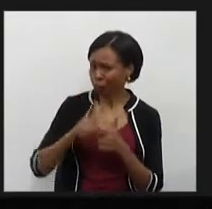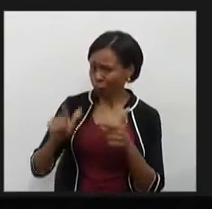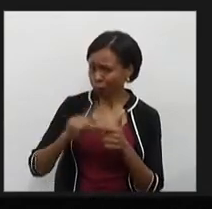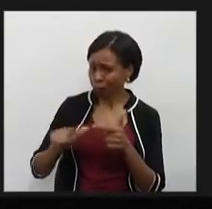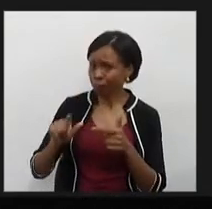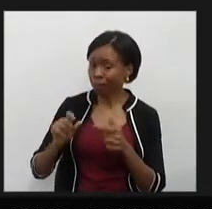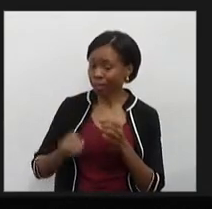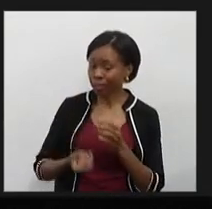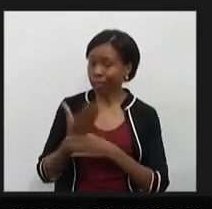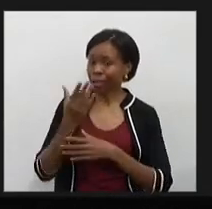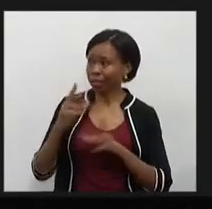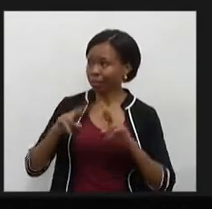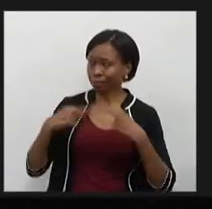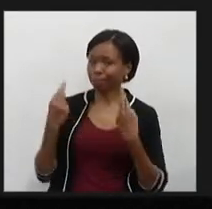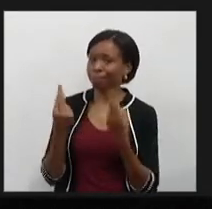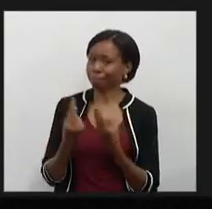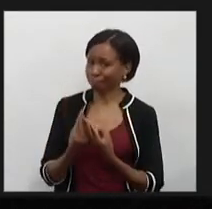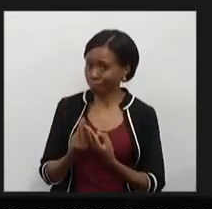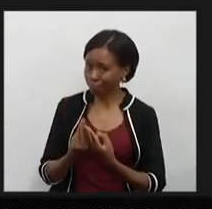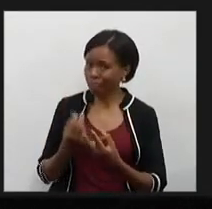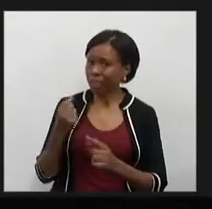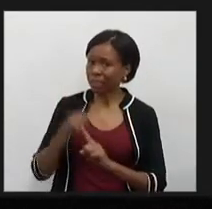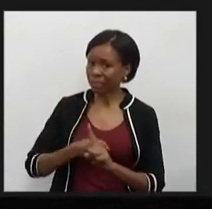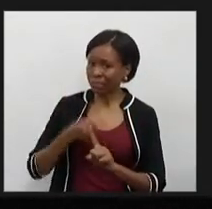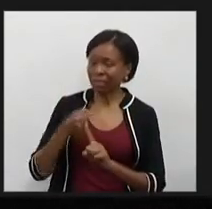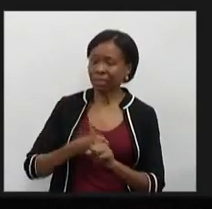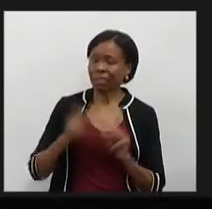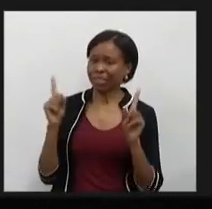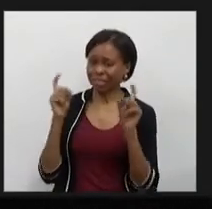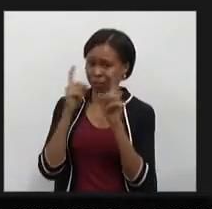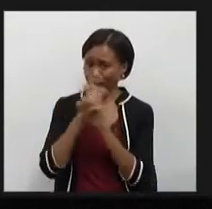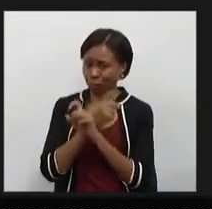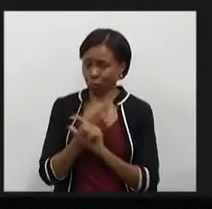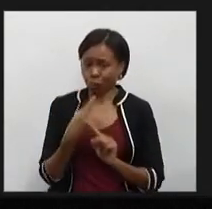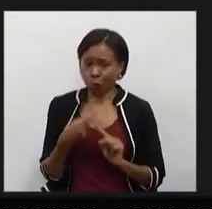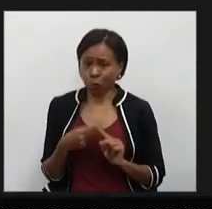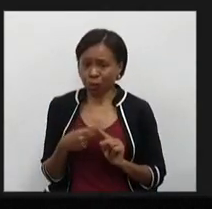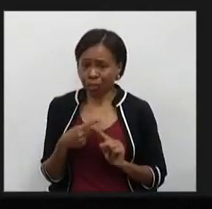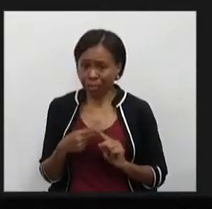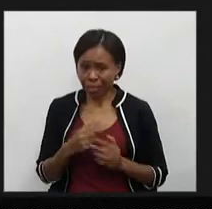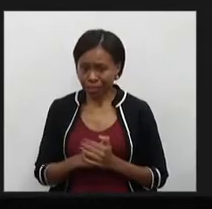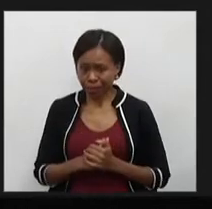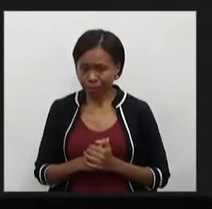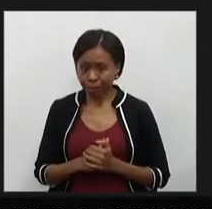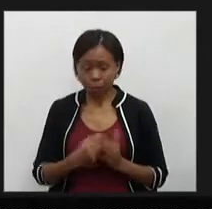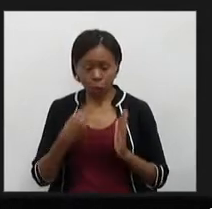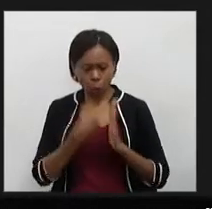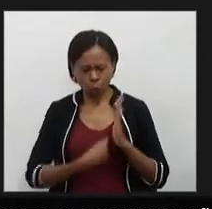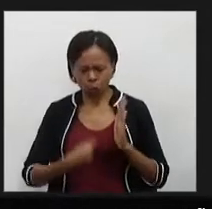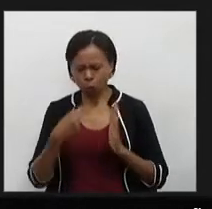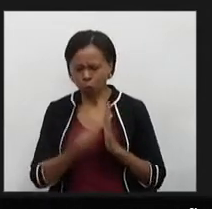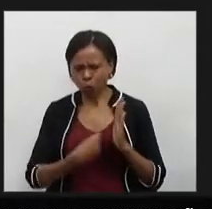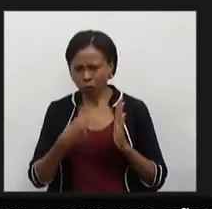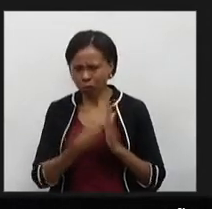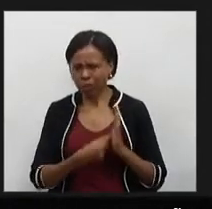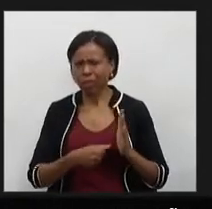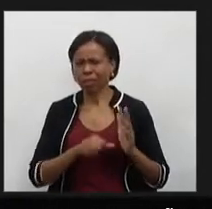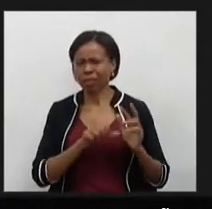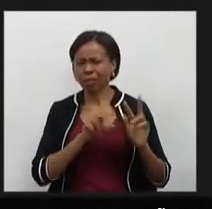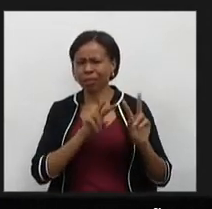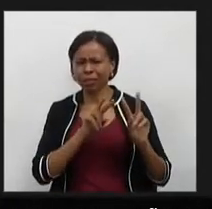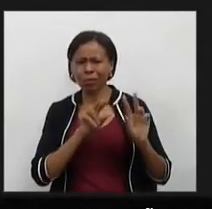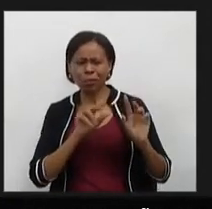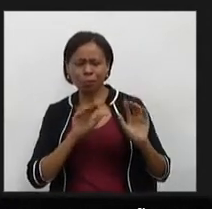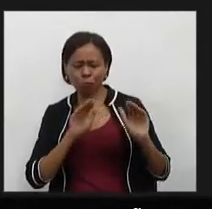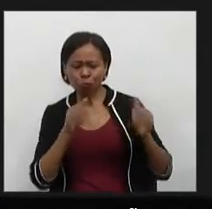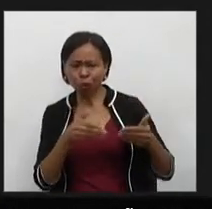pública, que lutar pelos raros, desculpa a expressão, é uma humilhação,